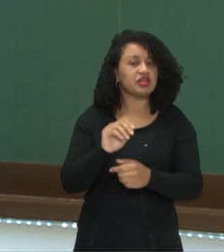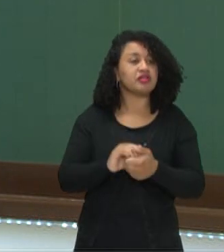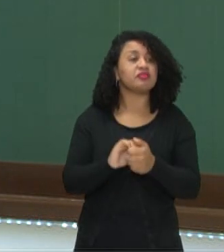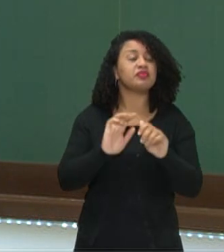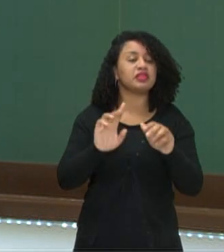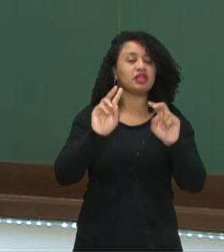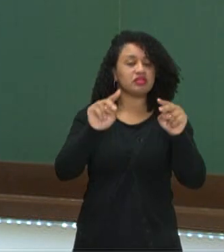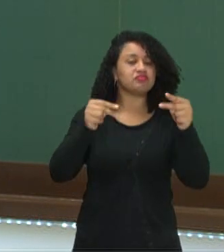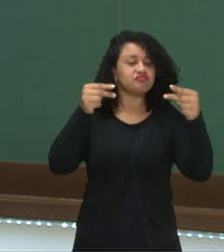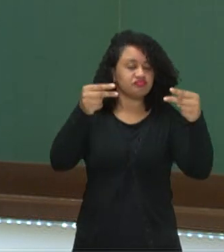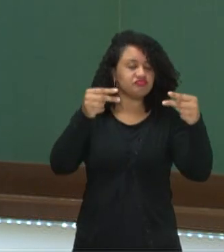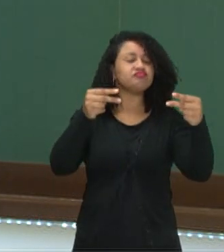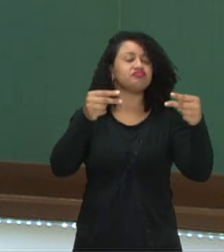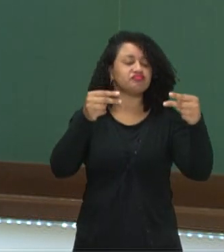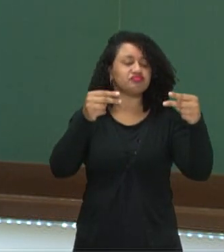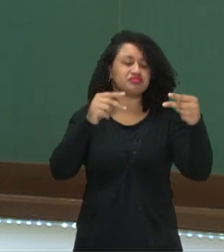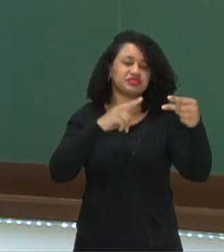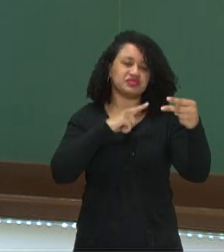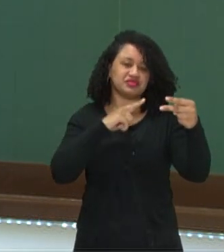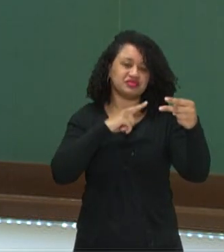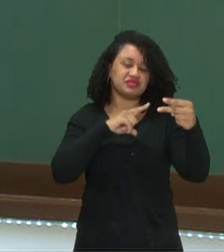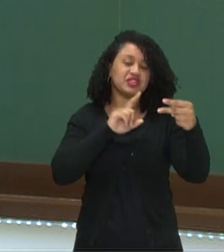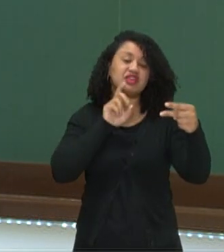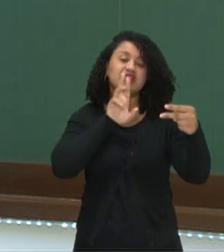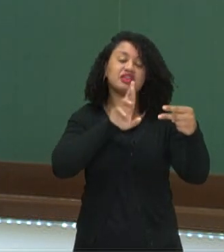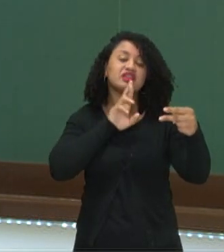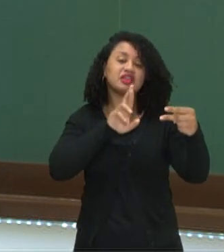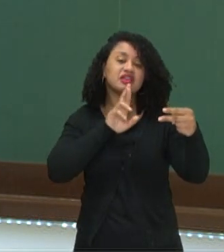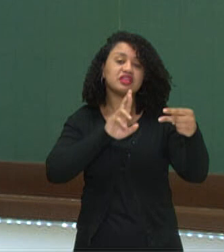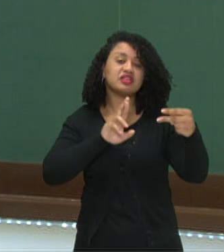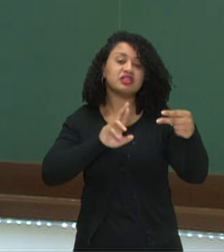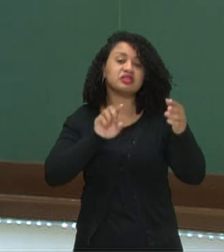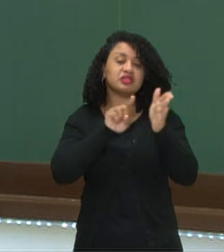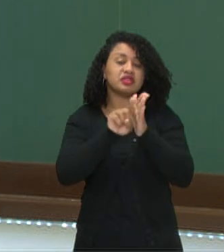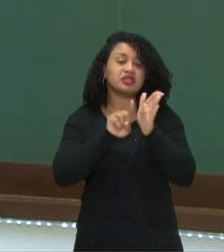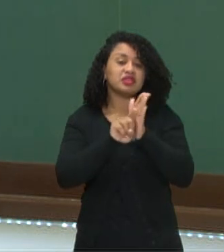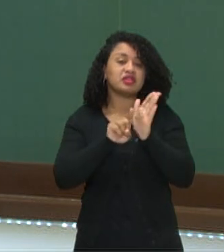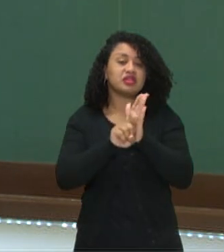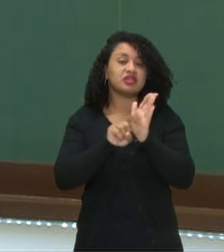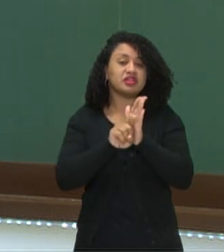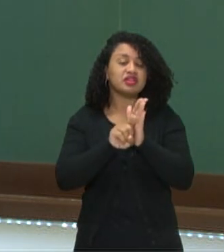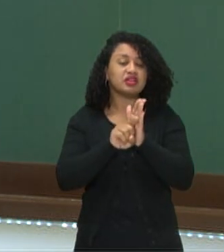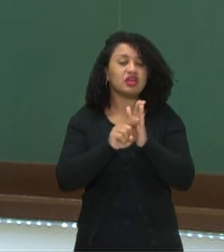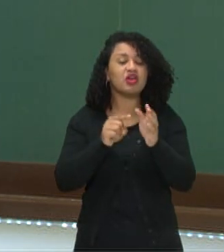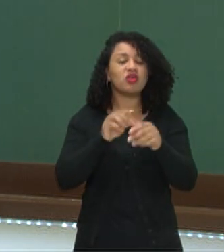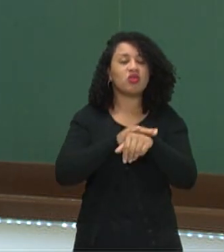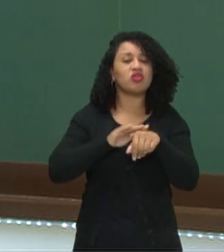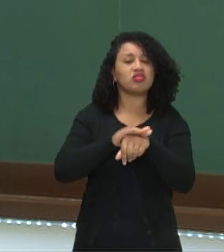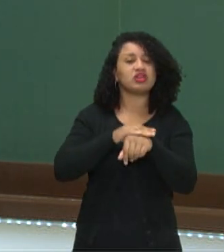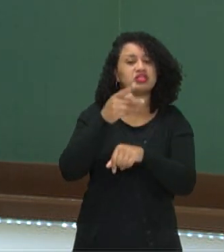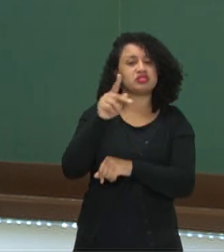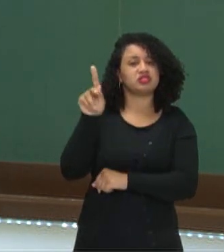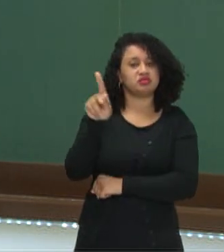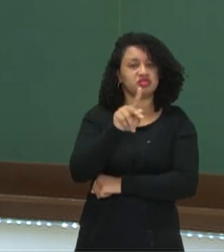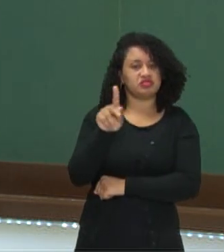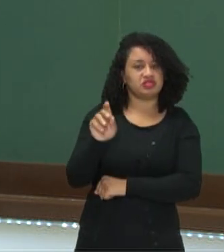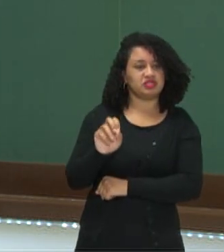Então acesse o link que foi colocado aqui e responda essas perguntas e discuta com o seu